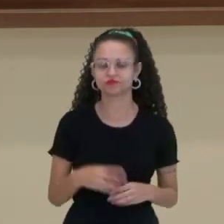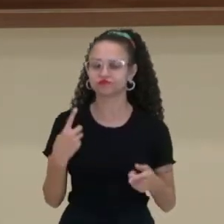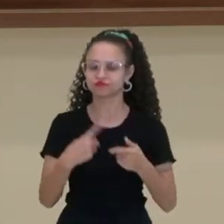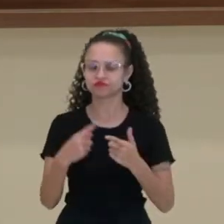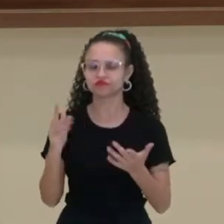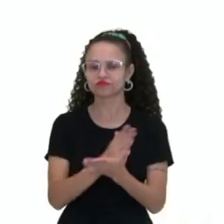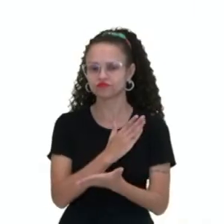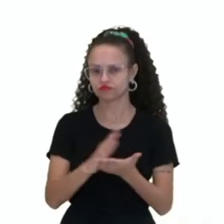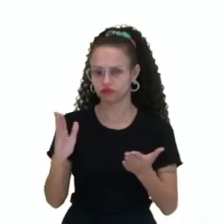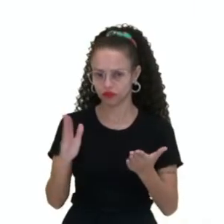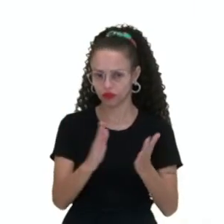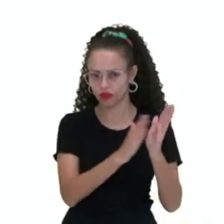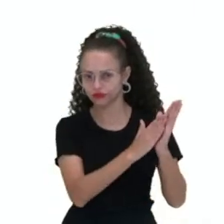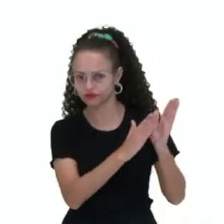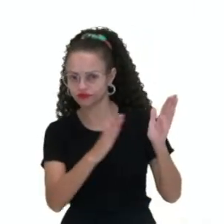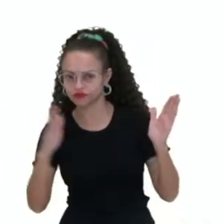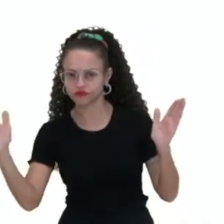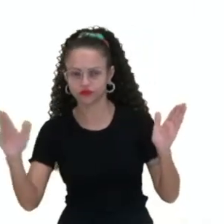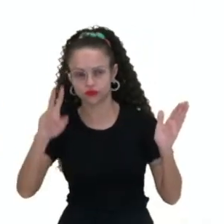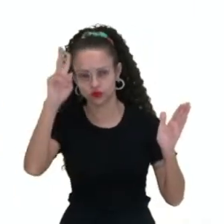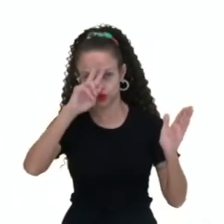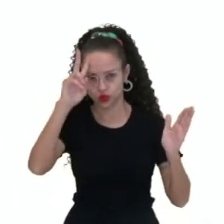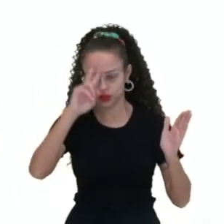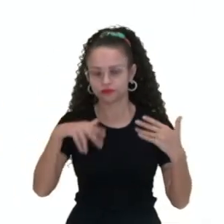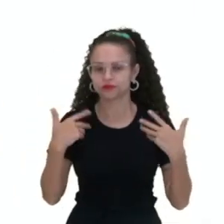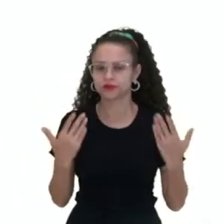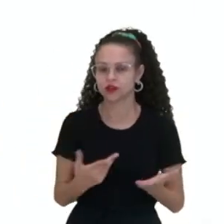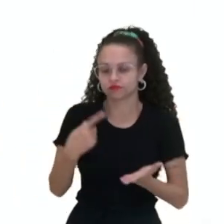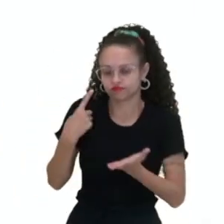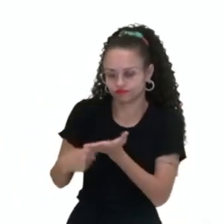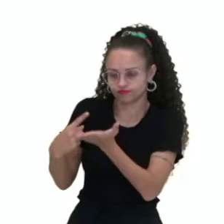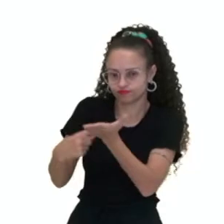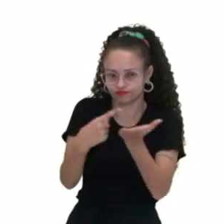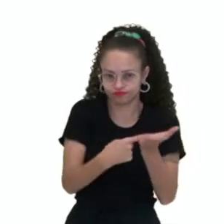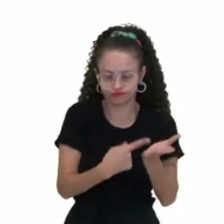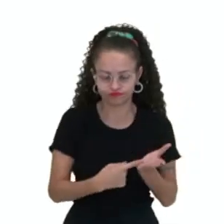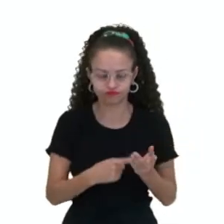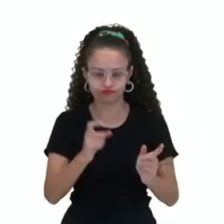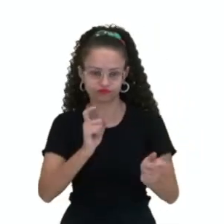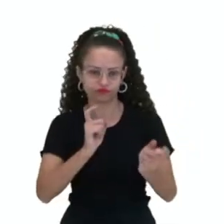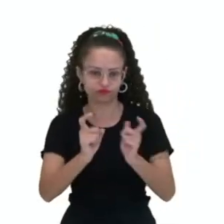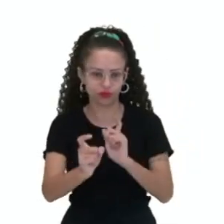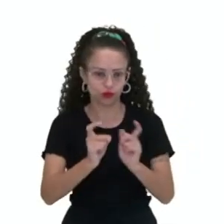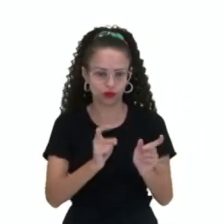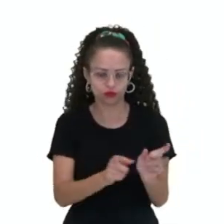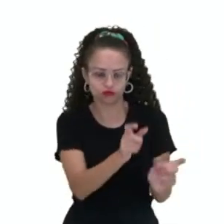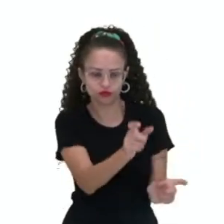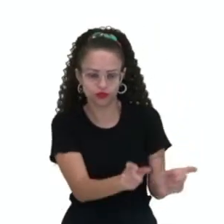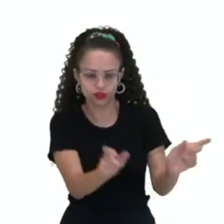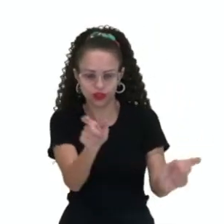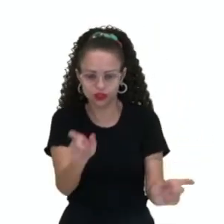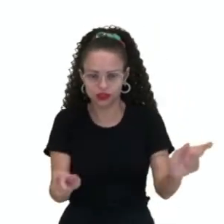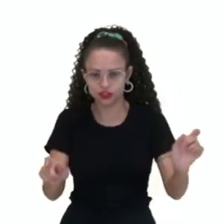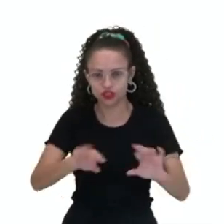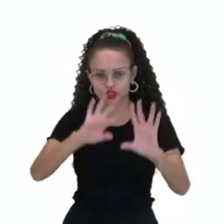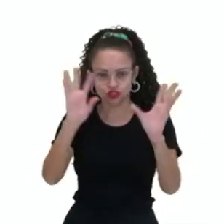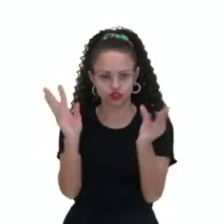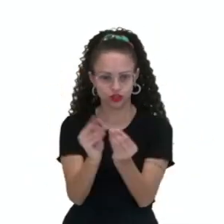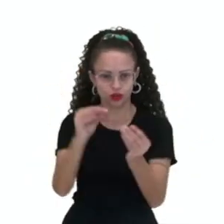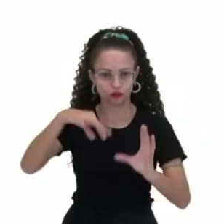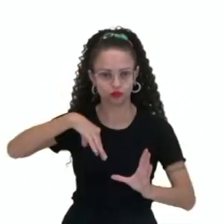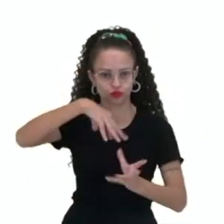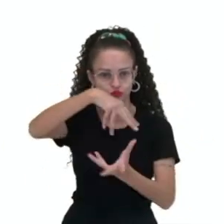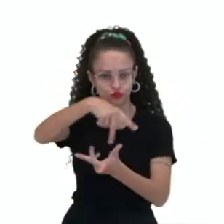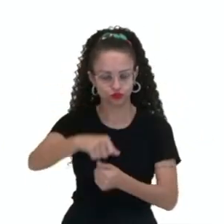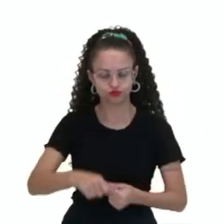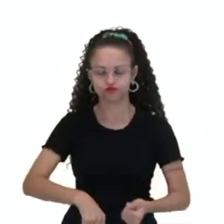da história? Então ela atende essas reuniões, essas convenções, esse combinado, um combinado geral mundial que,